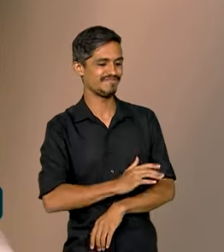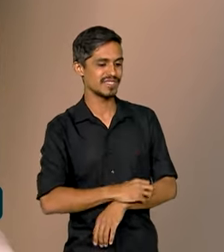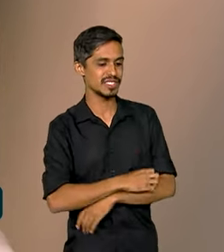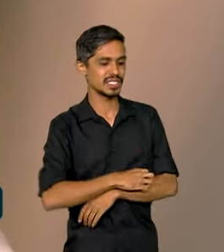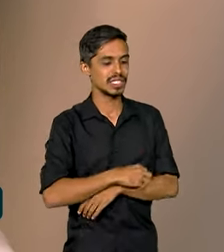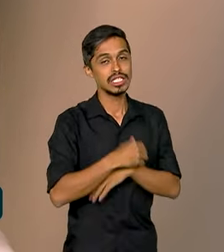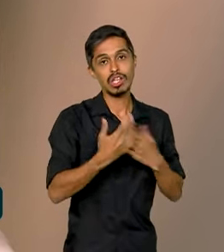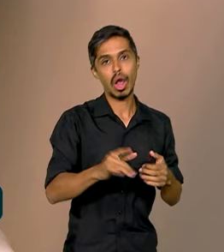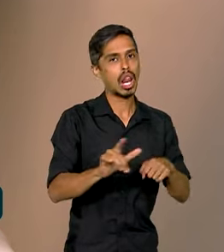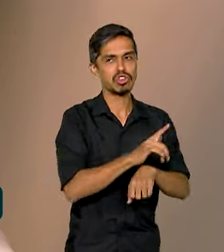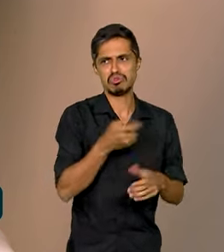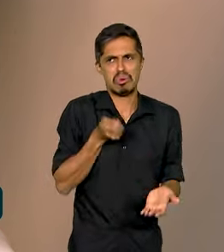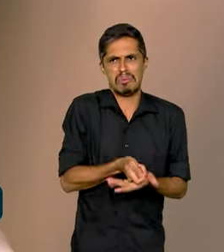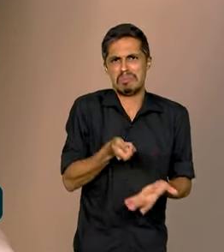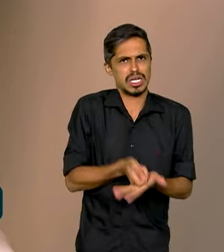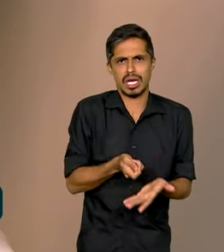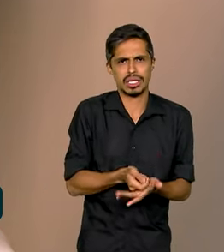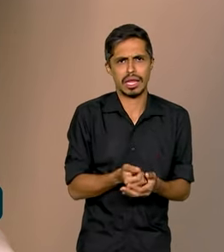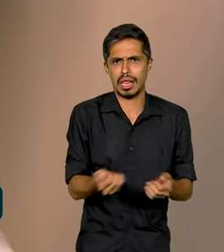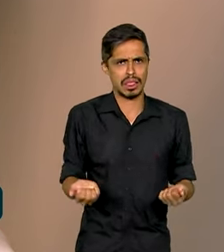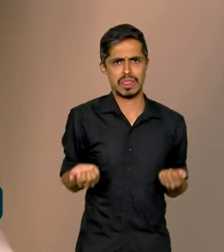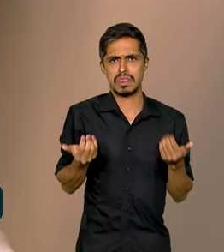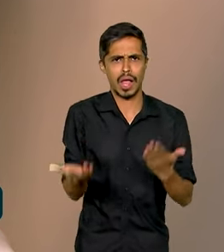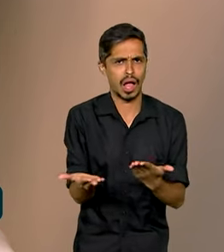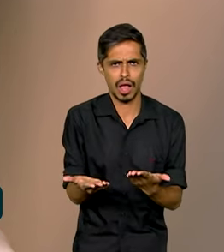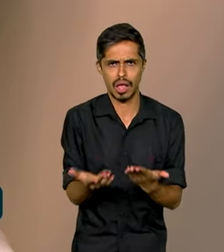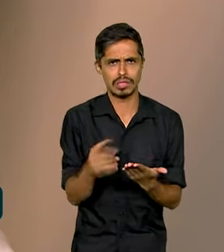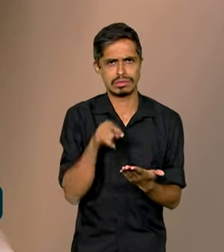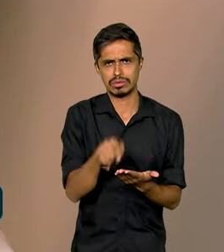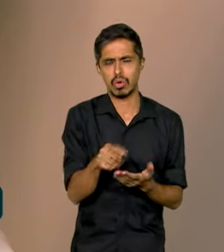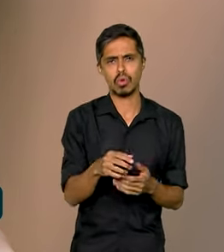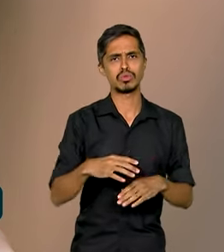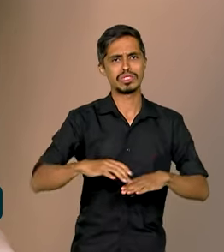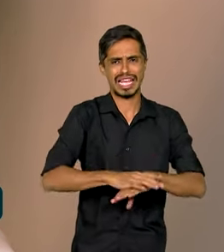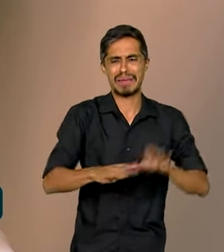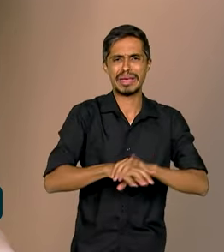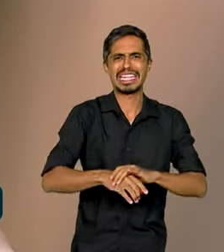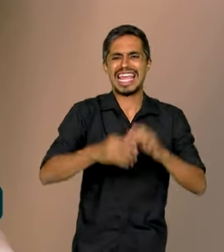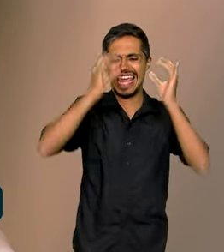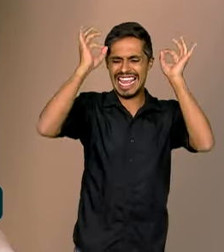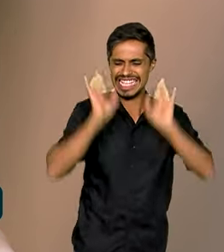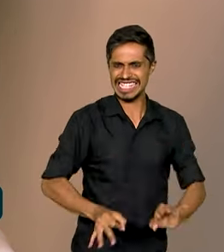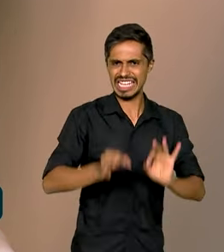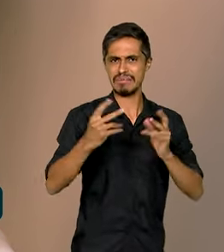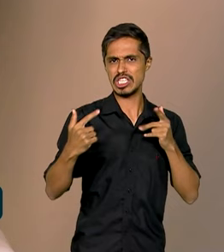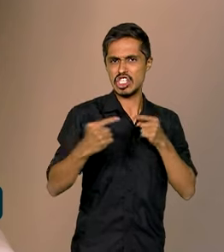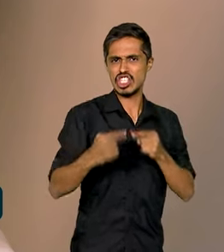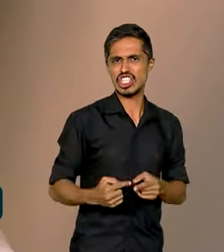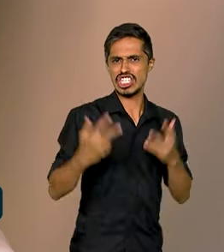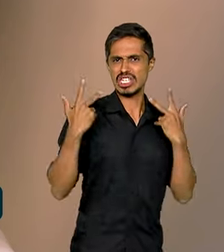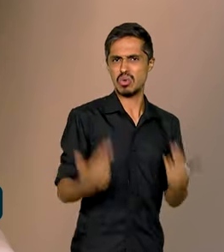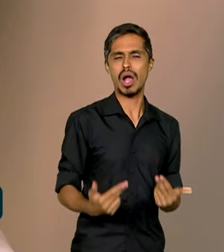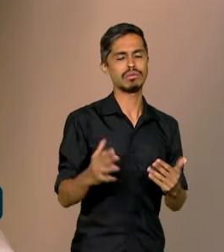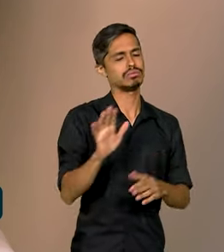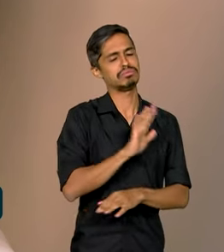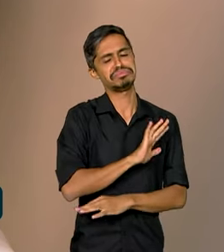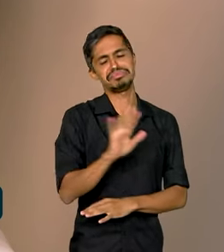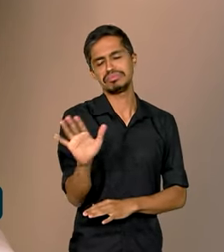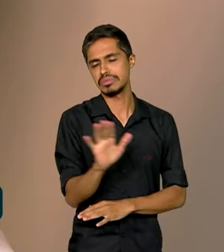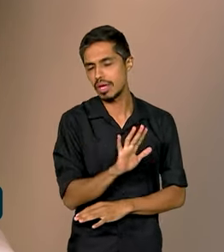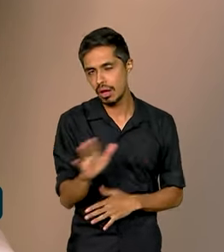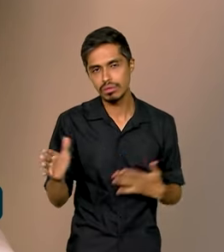a loja não é obrigada a fornecer para consumidor um sapato exatamente da cor que ele queira né Então vai de novo ali